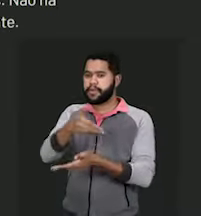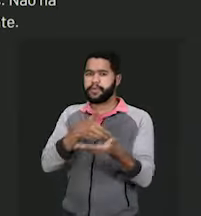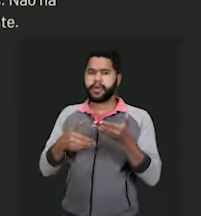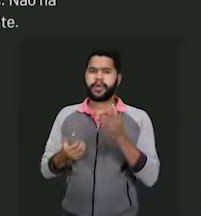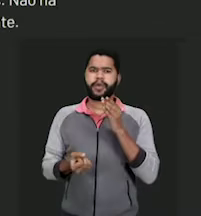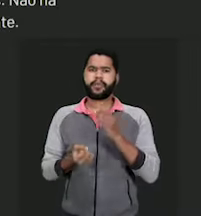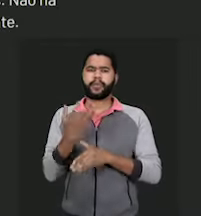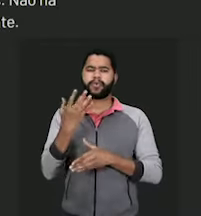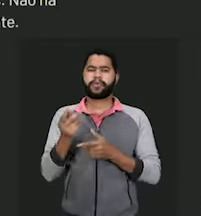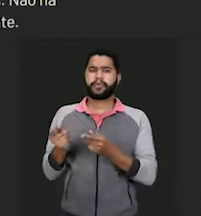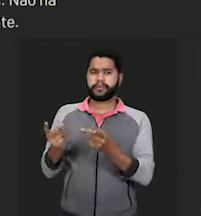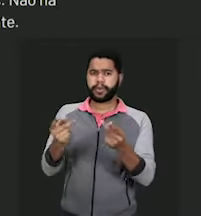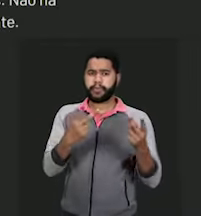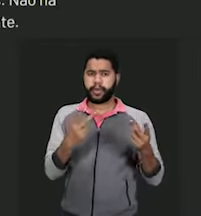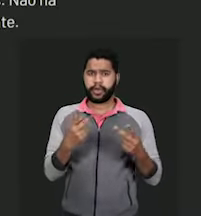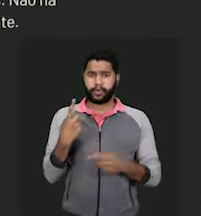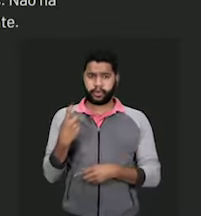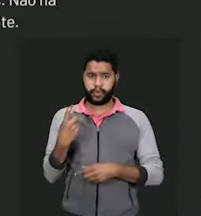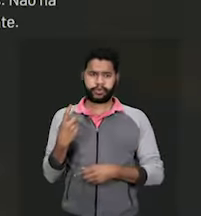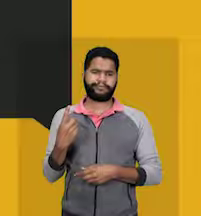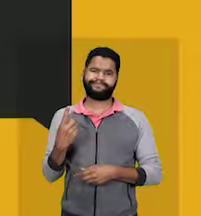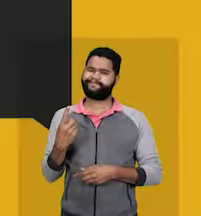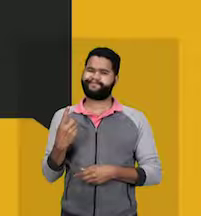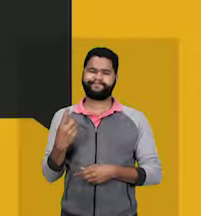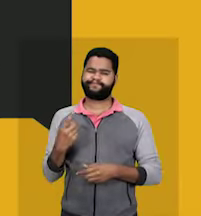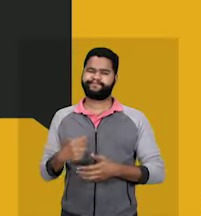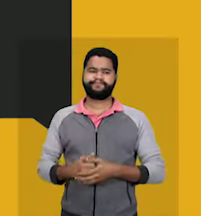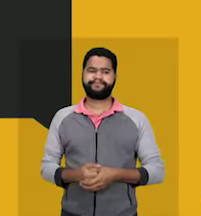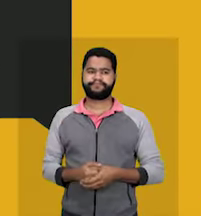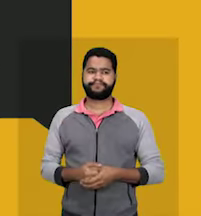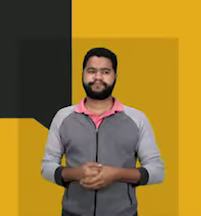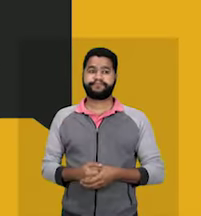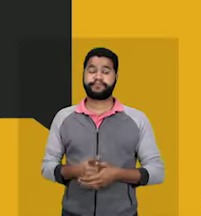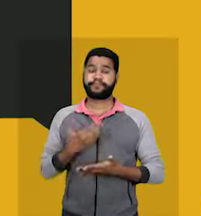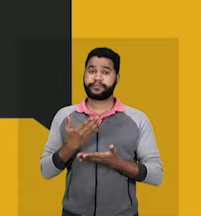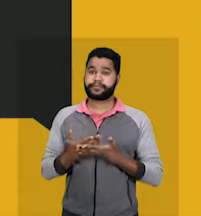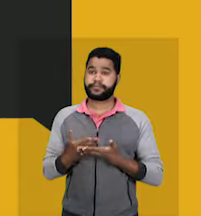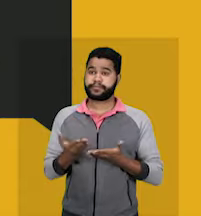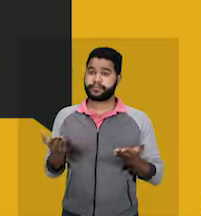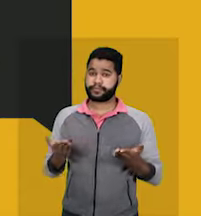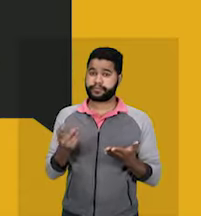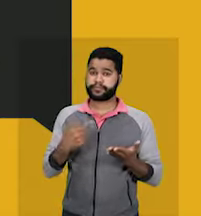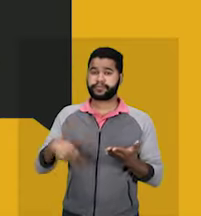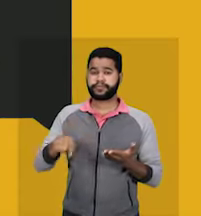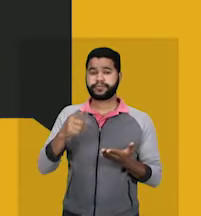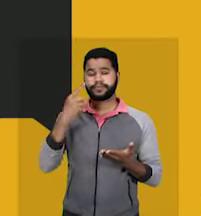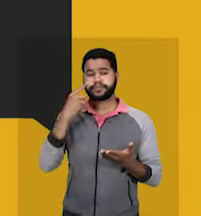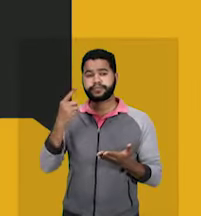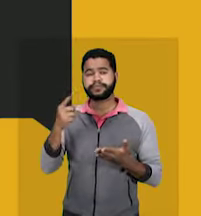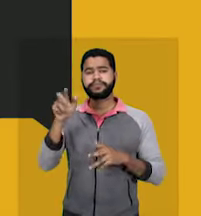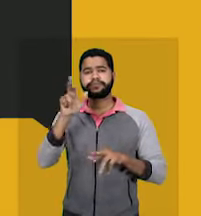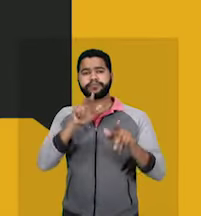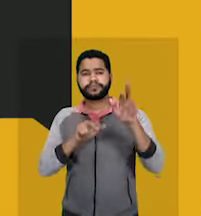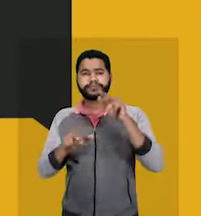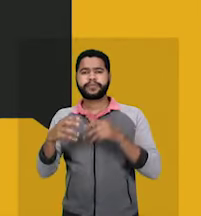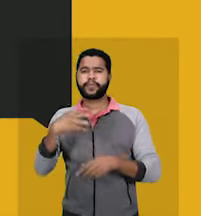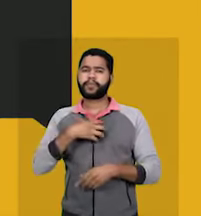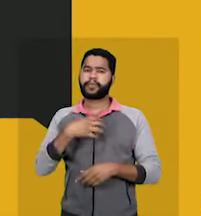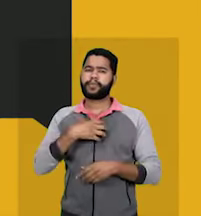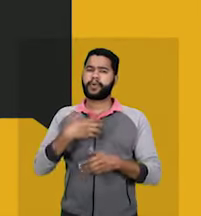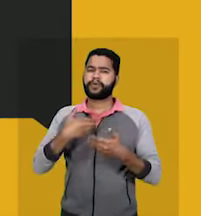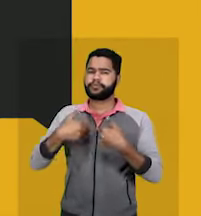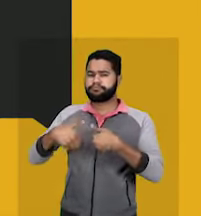como produzir e comercializar isoladamente na aula de hoje nós vimos diferentes